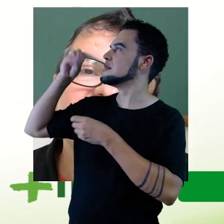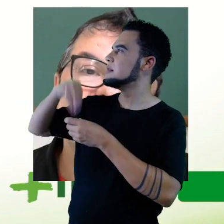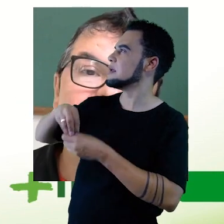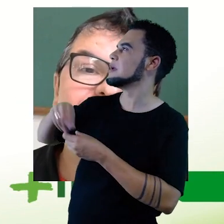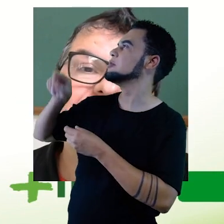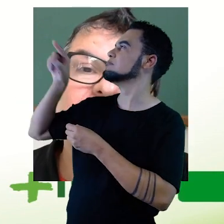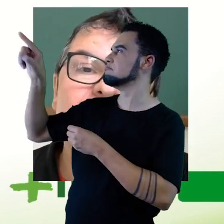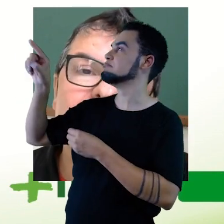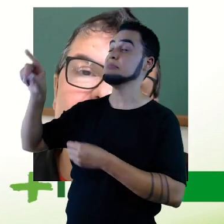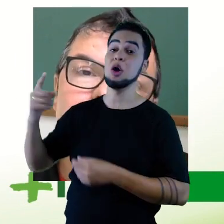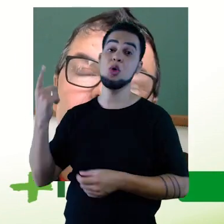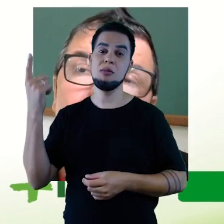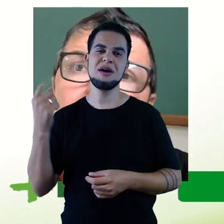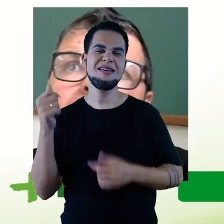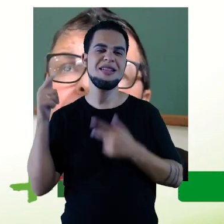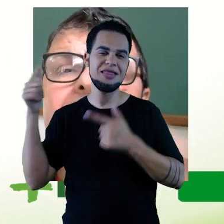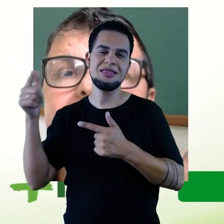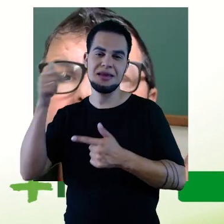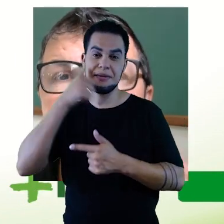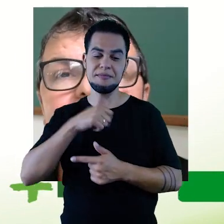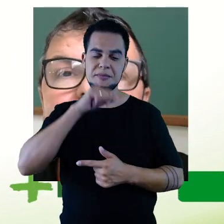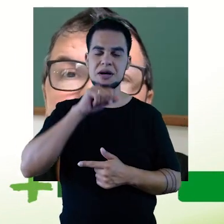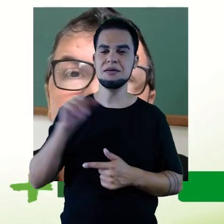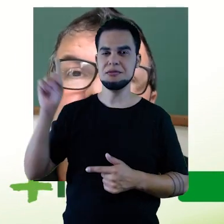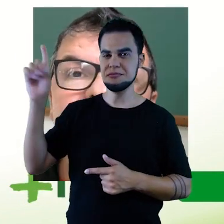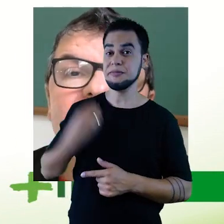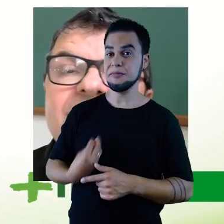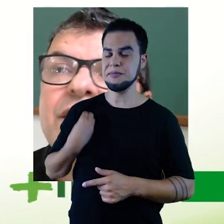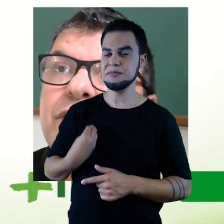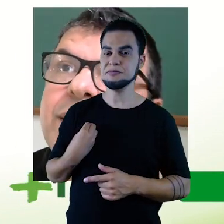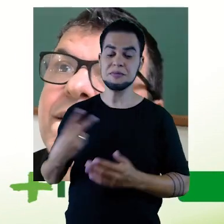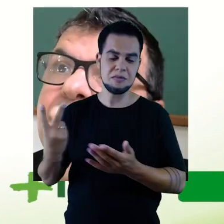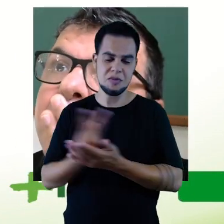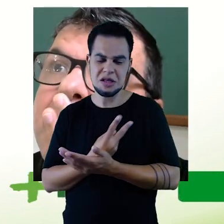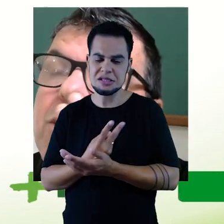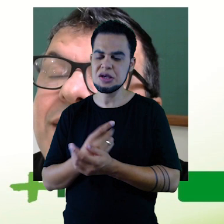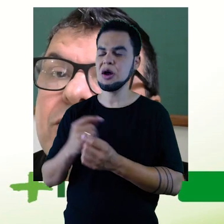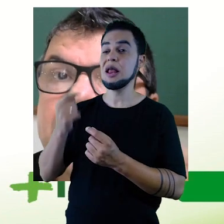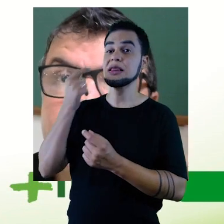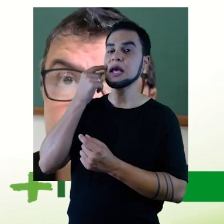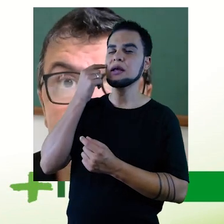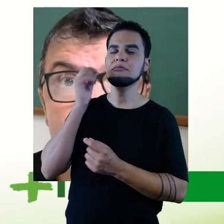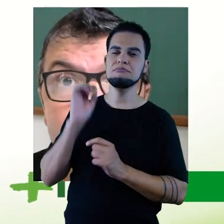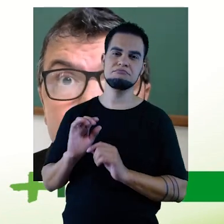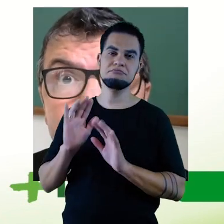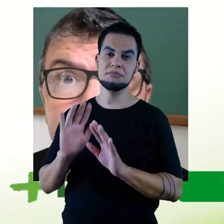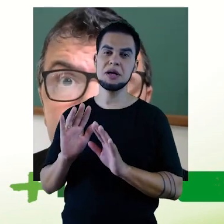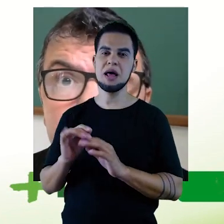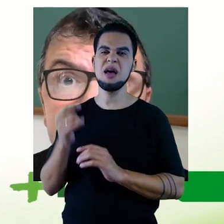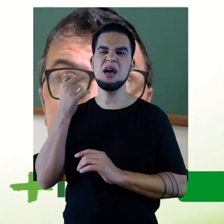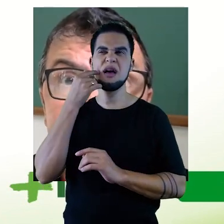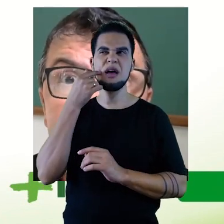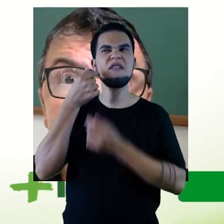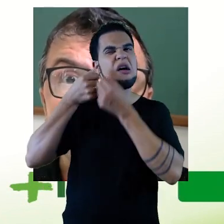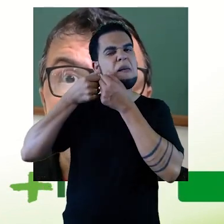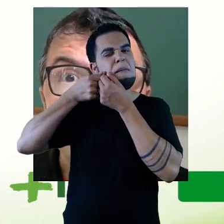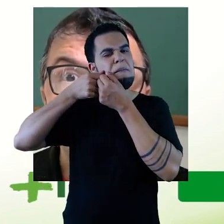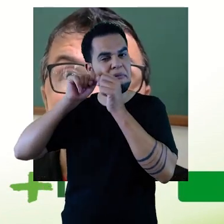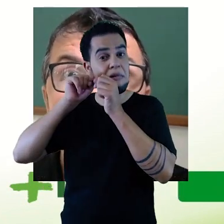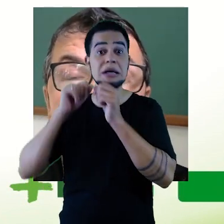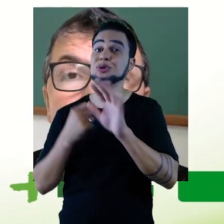cromatina. Isso aqui é uma célula mãe. E ela está aqui no seu rosto. Aí você foi espremer uma espinha. Gente, não espreme espinha